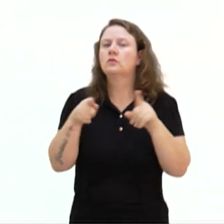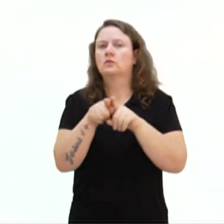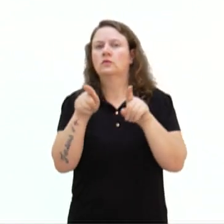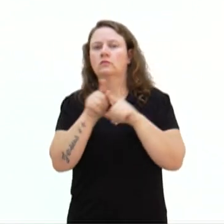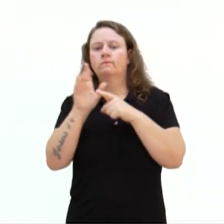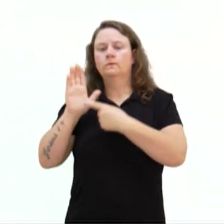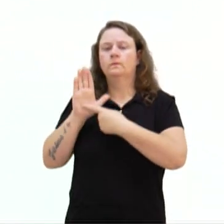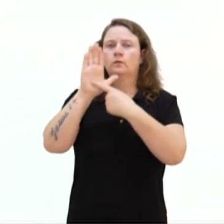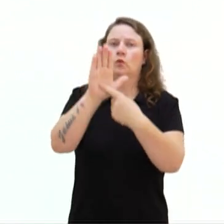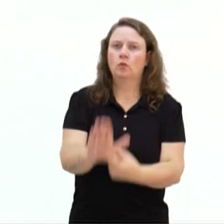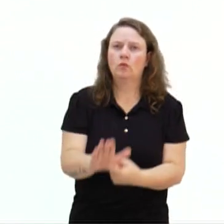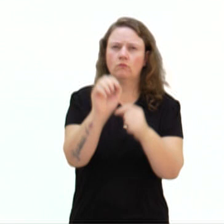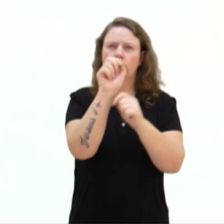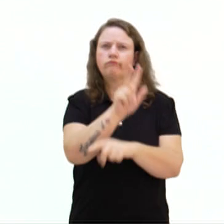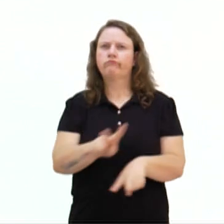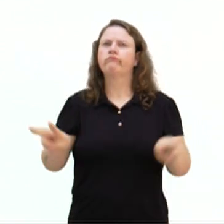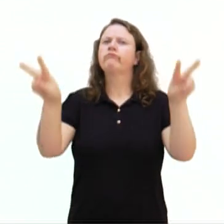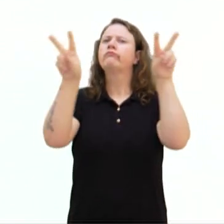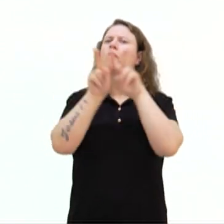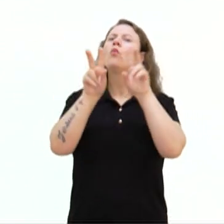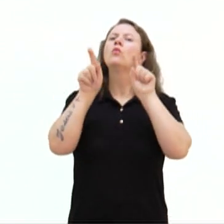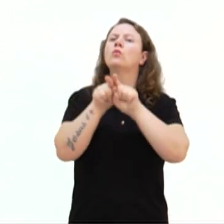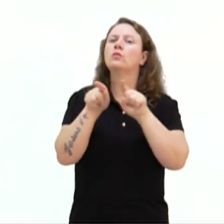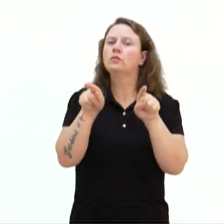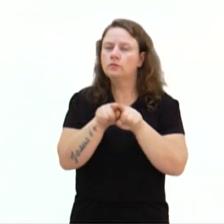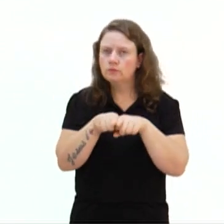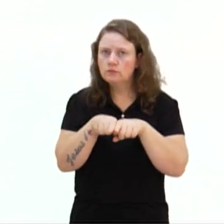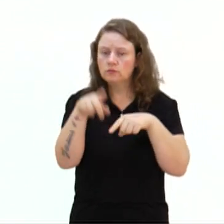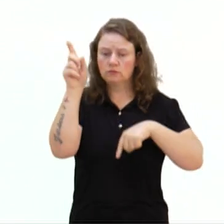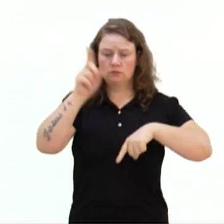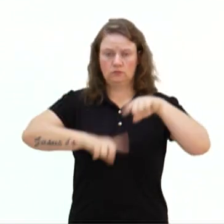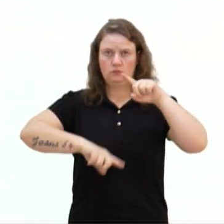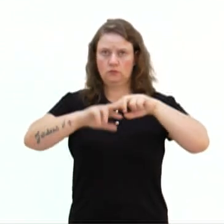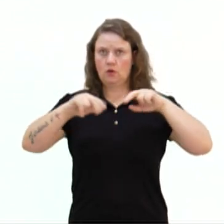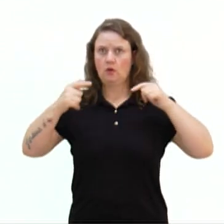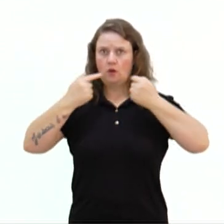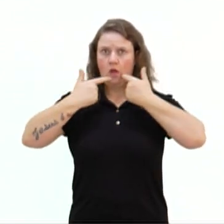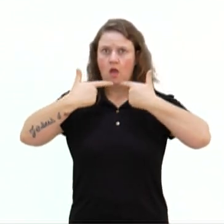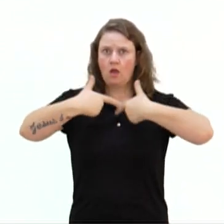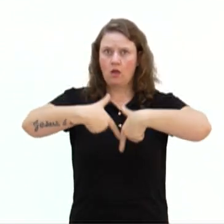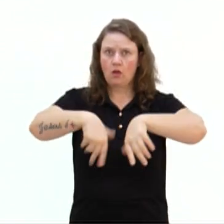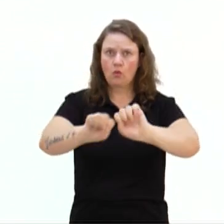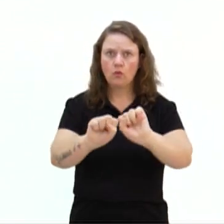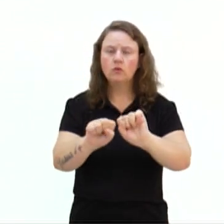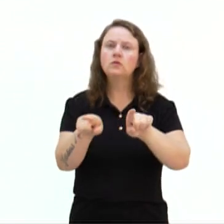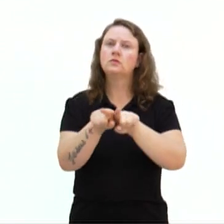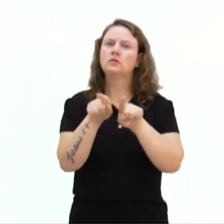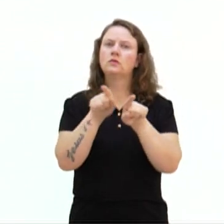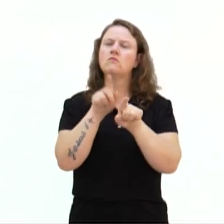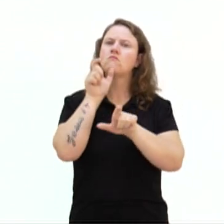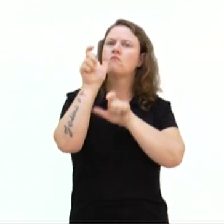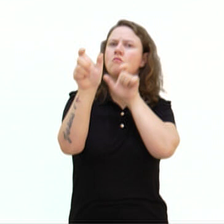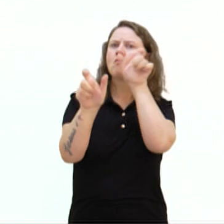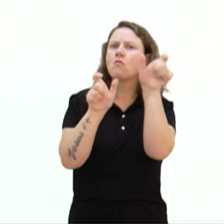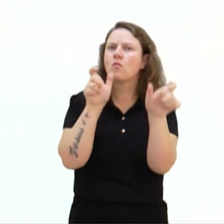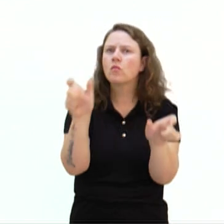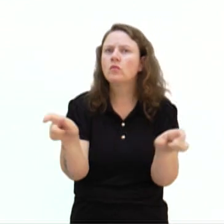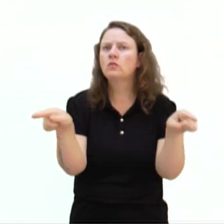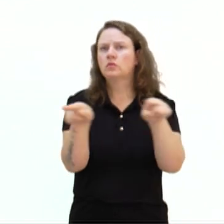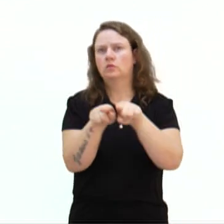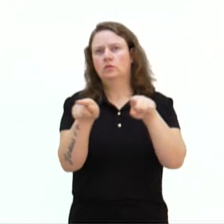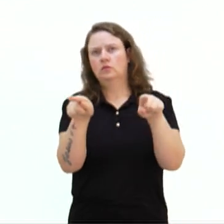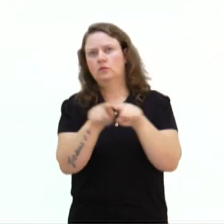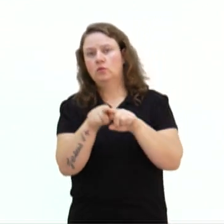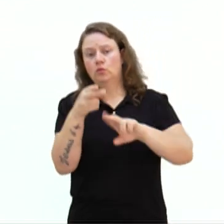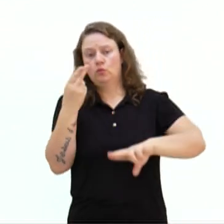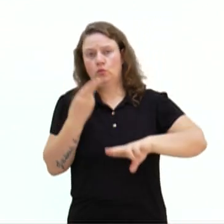se apresenta visualmente e os elementos linguísticos, né? As palavras, foi